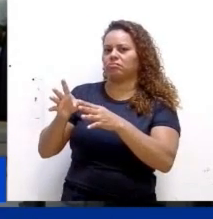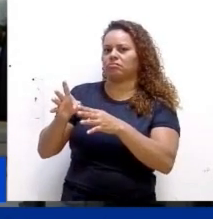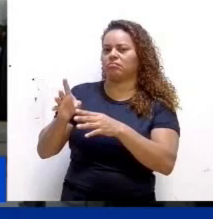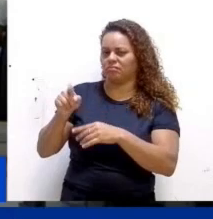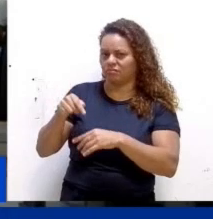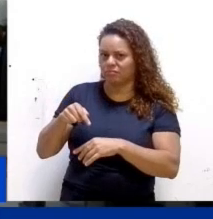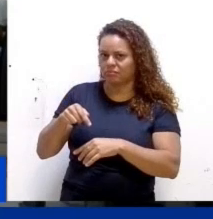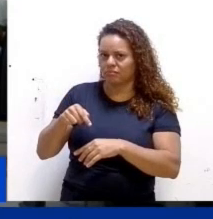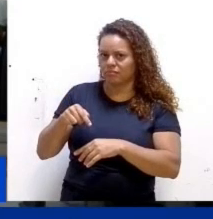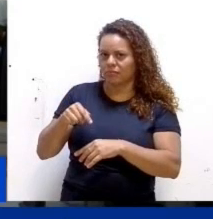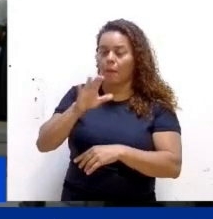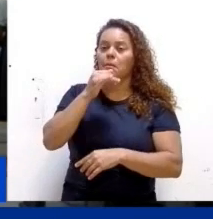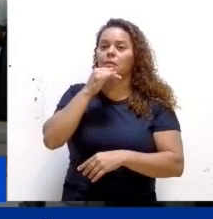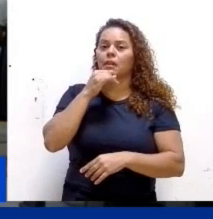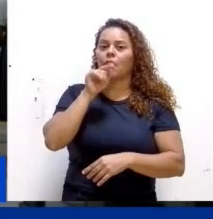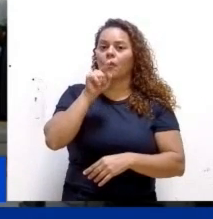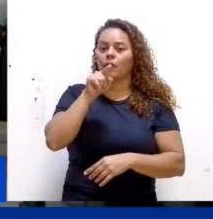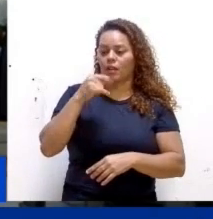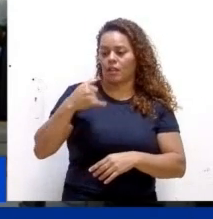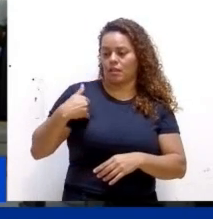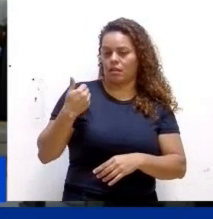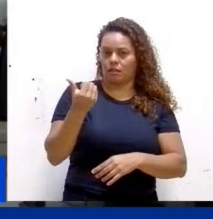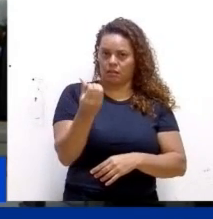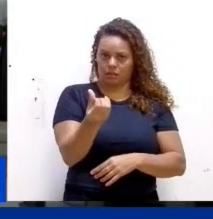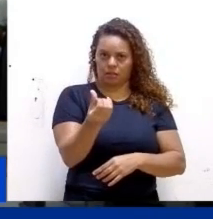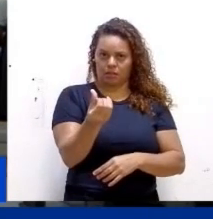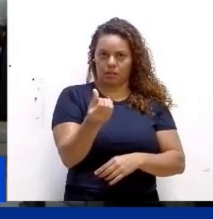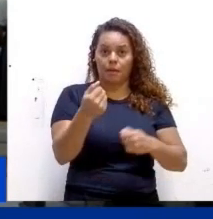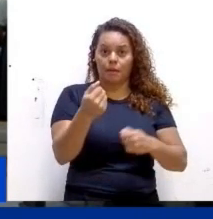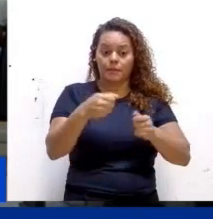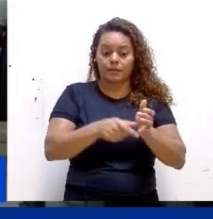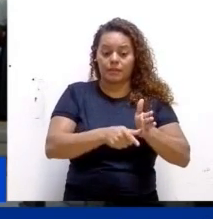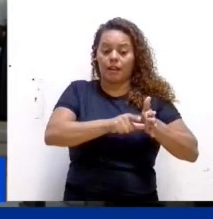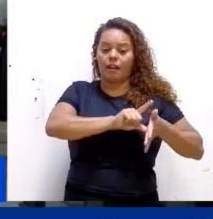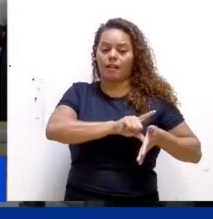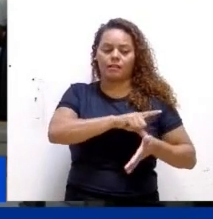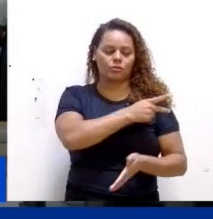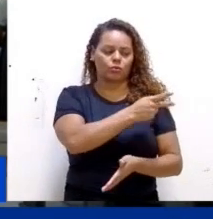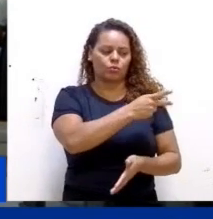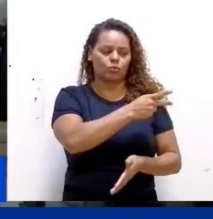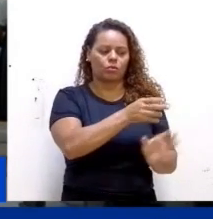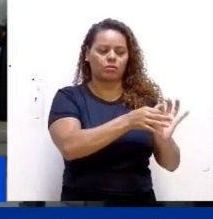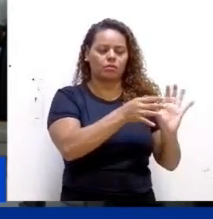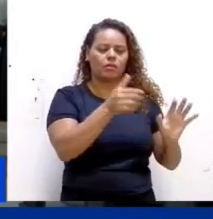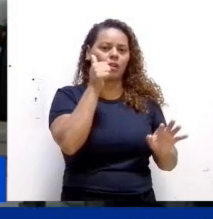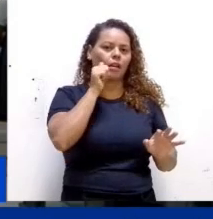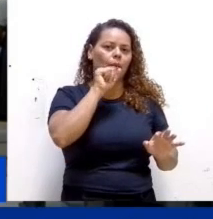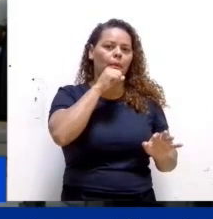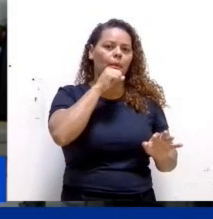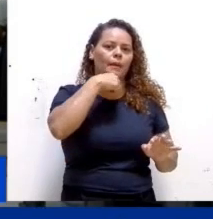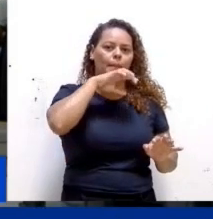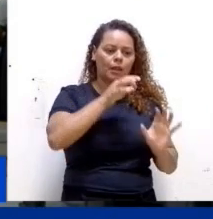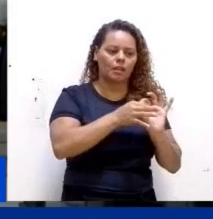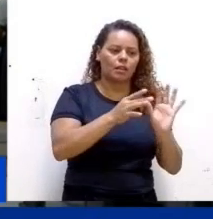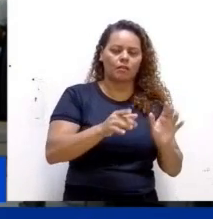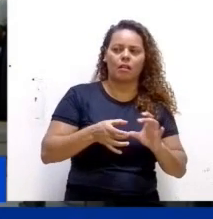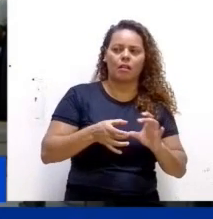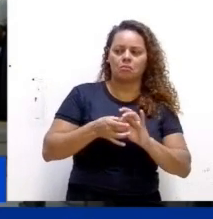e se pretende casar, tem que ter a autorização dos pais.